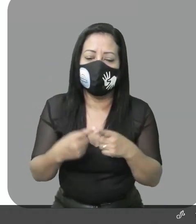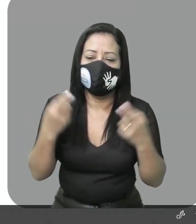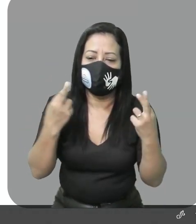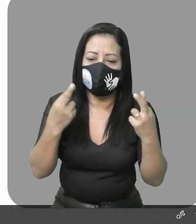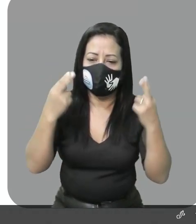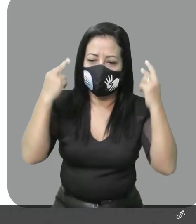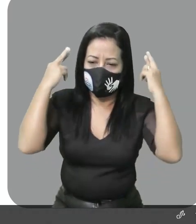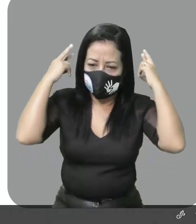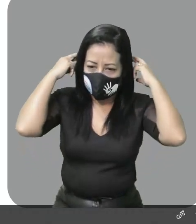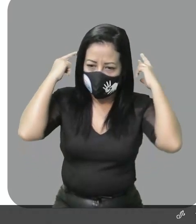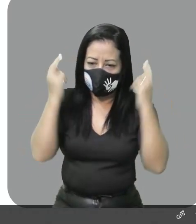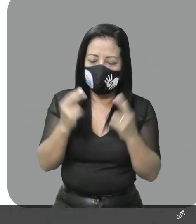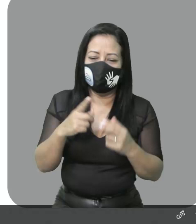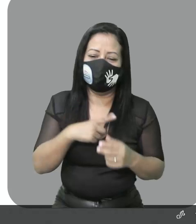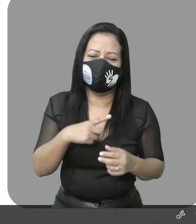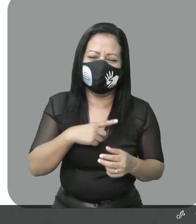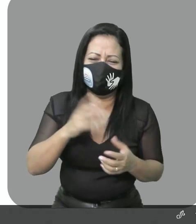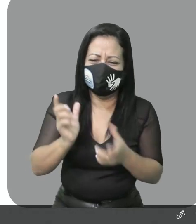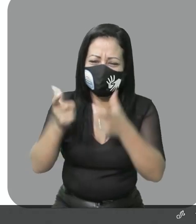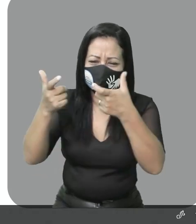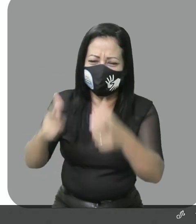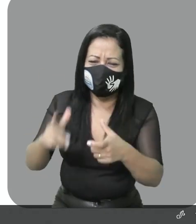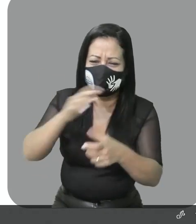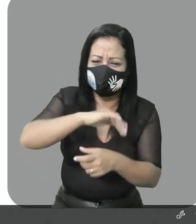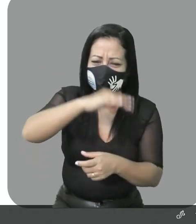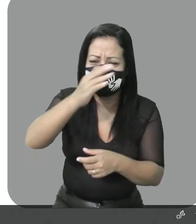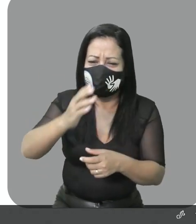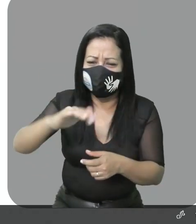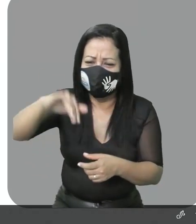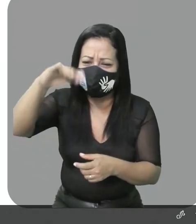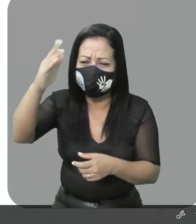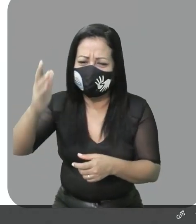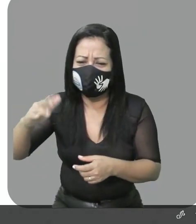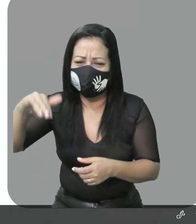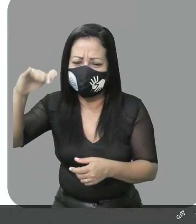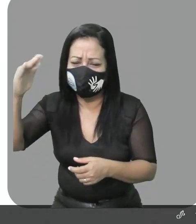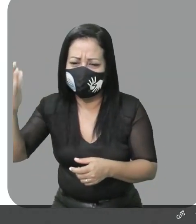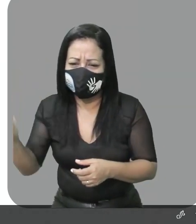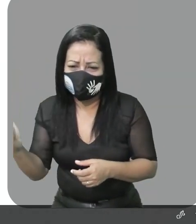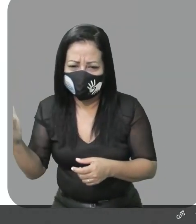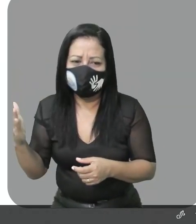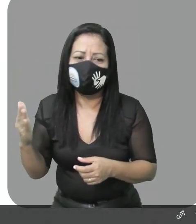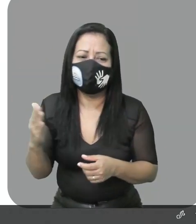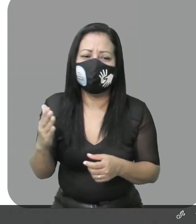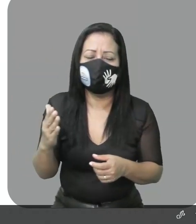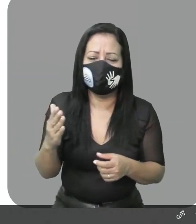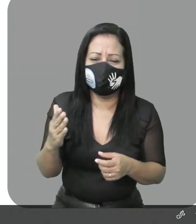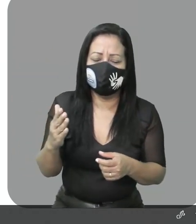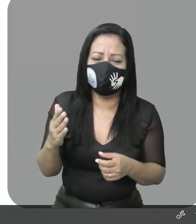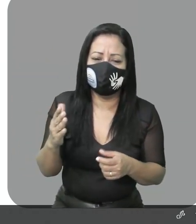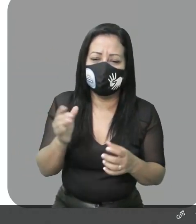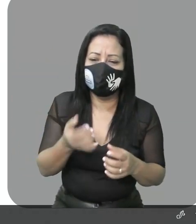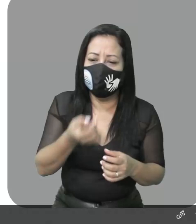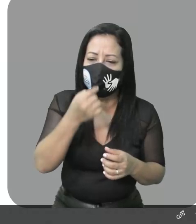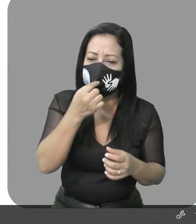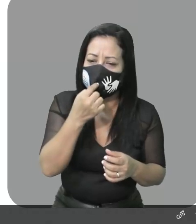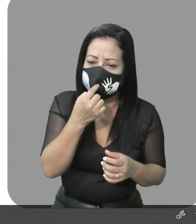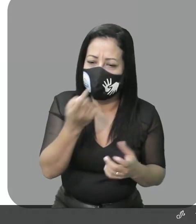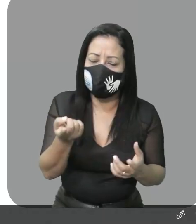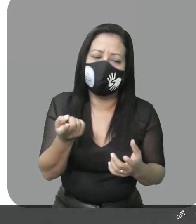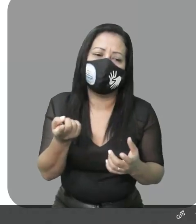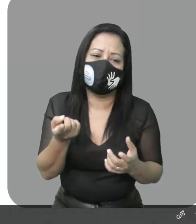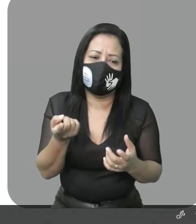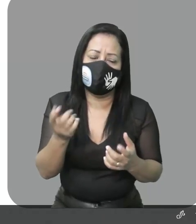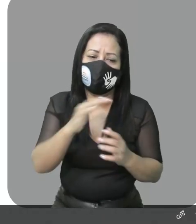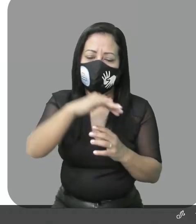cheia de montanhas, cheia de morros. Essa é a Grécia continental. Também vimos nessa aula